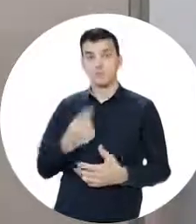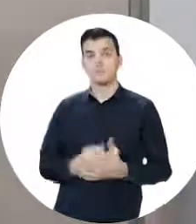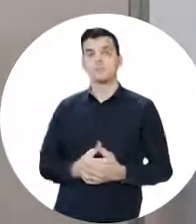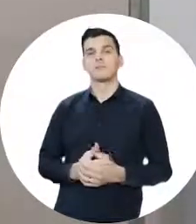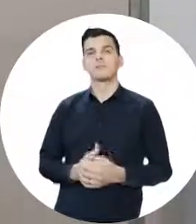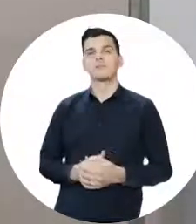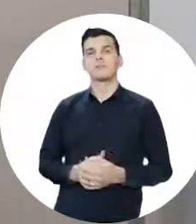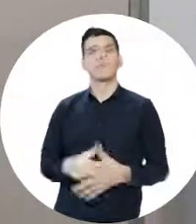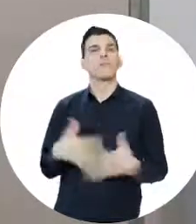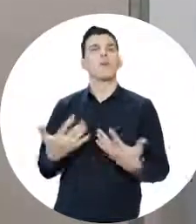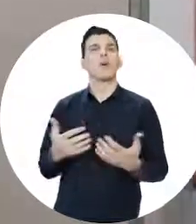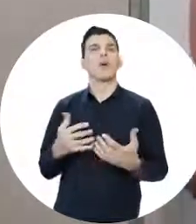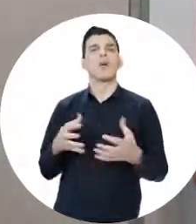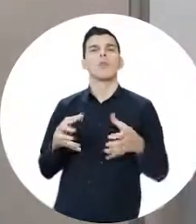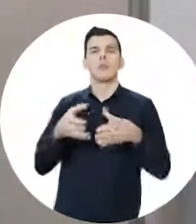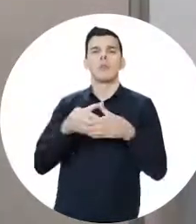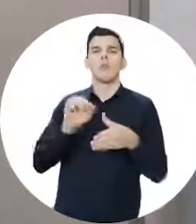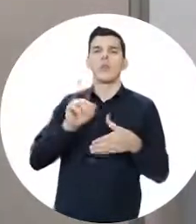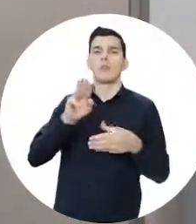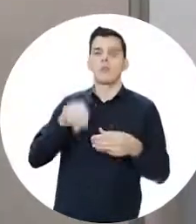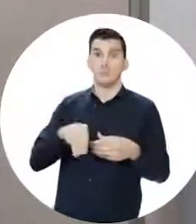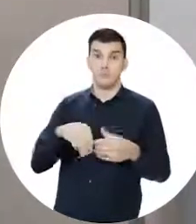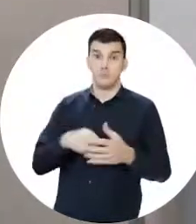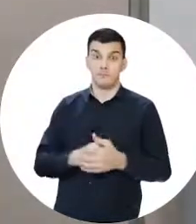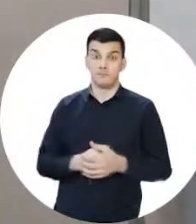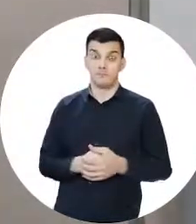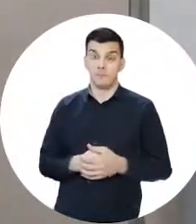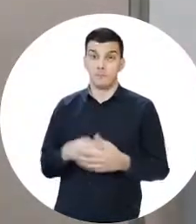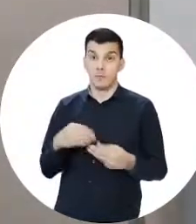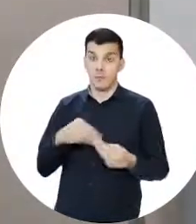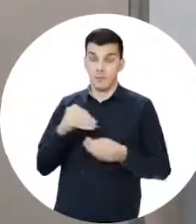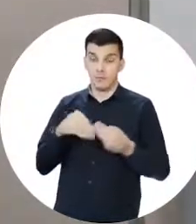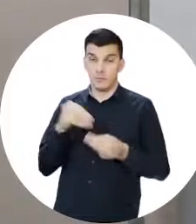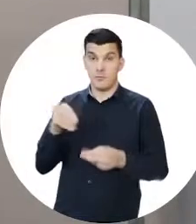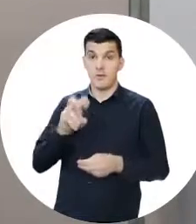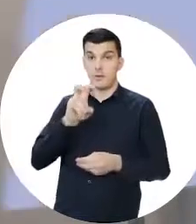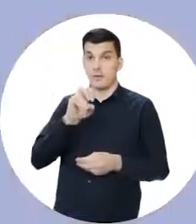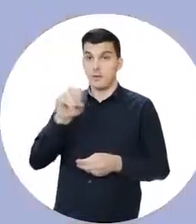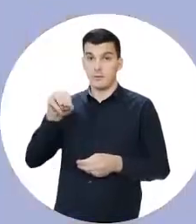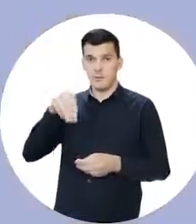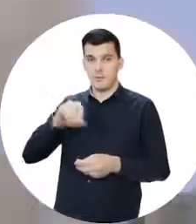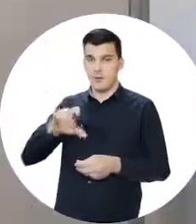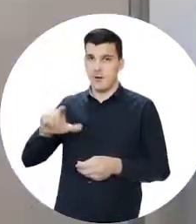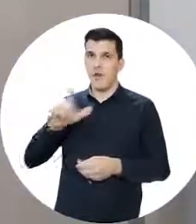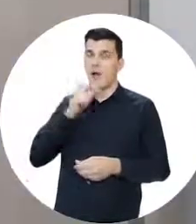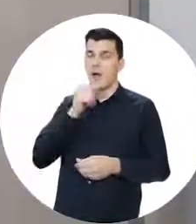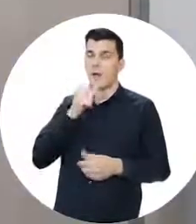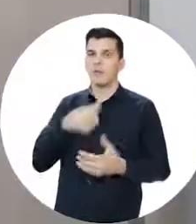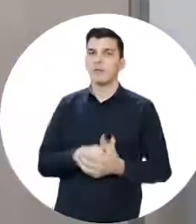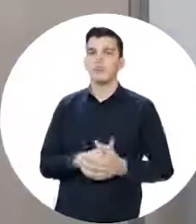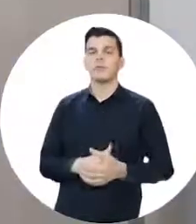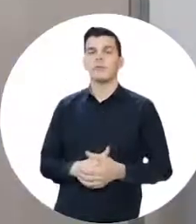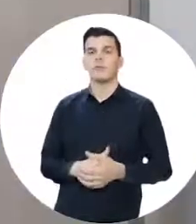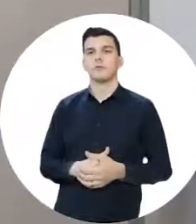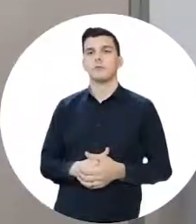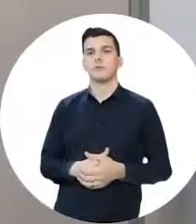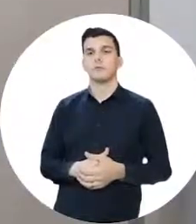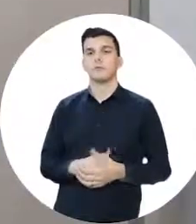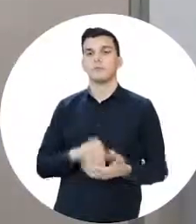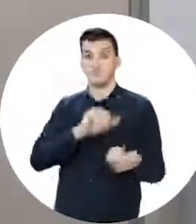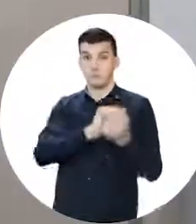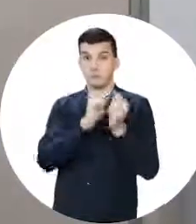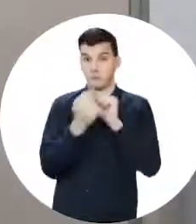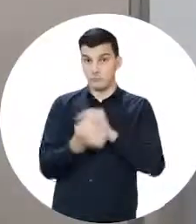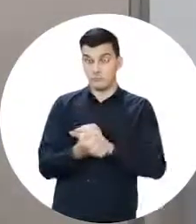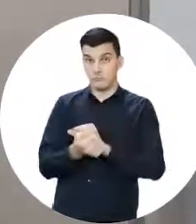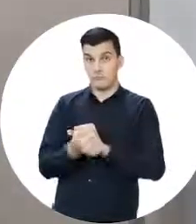somada. Qual é a concentração comum se eu tiver que dissolver isso em 500 ml de água? Primeira coisa que você precisa fazer,